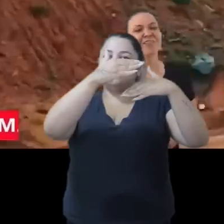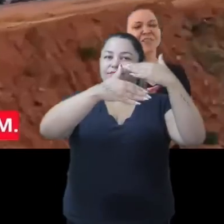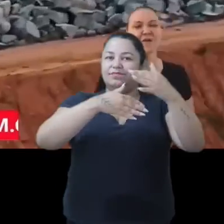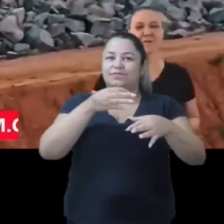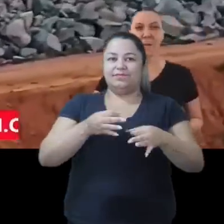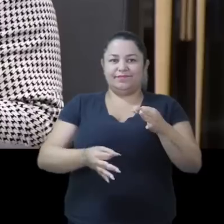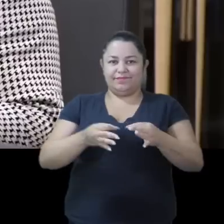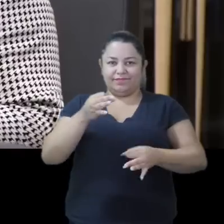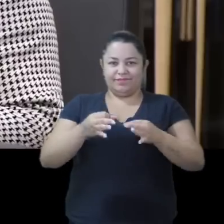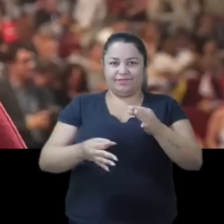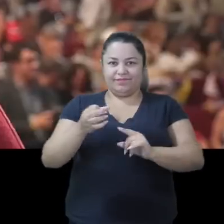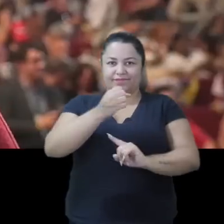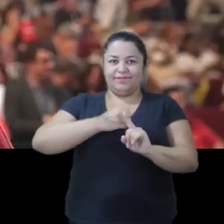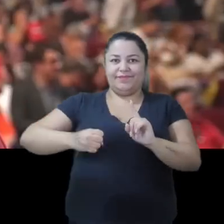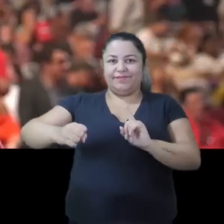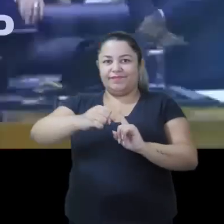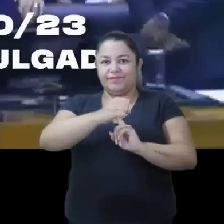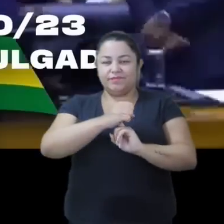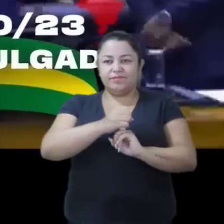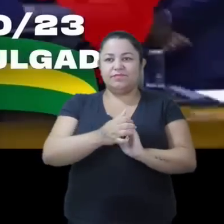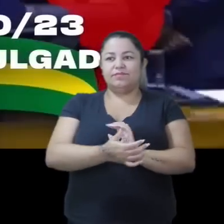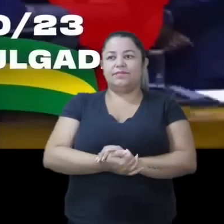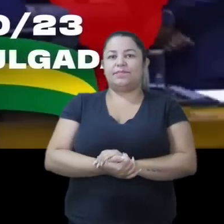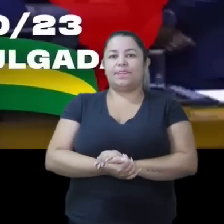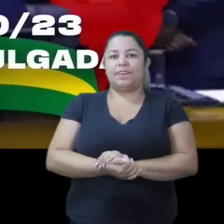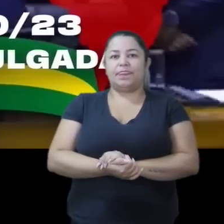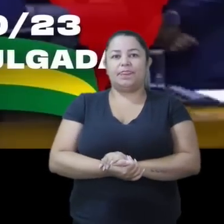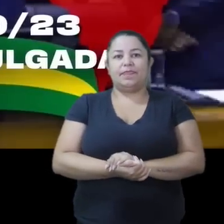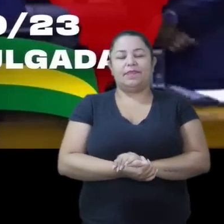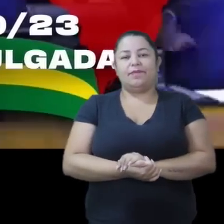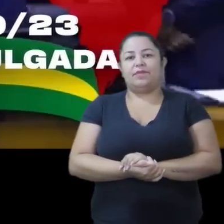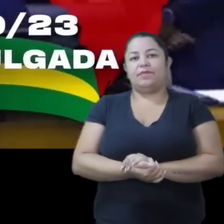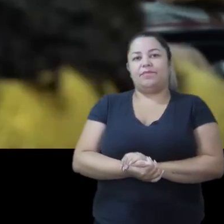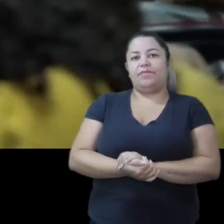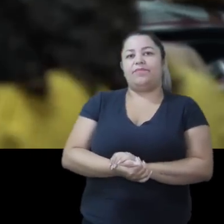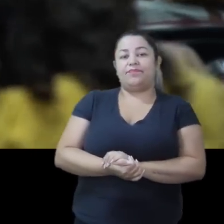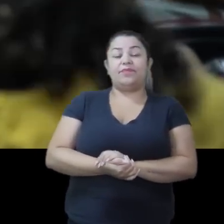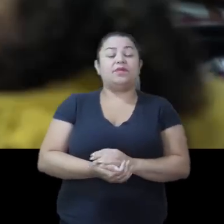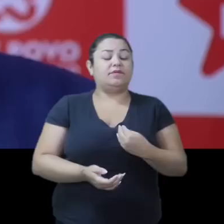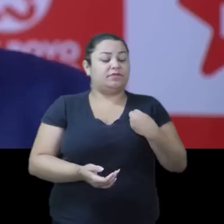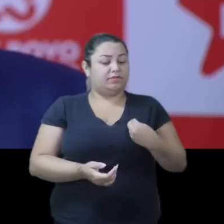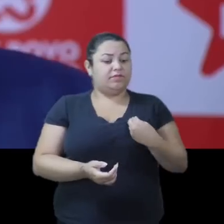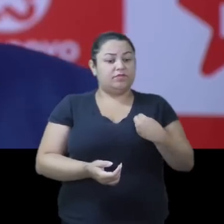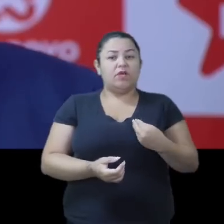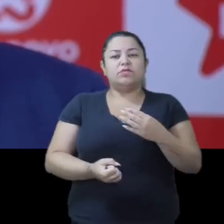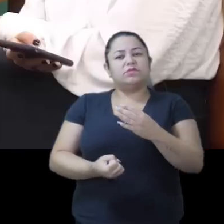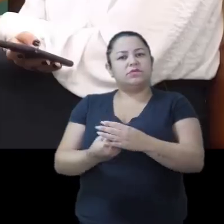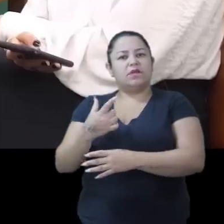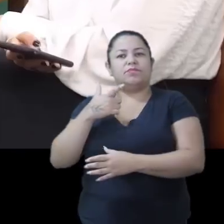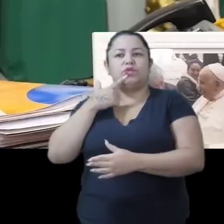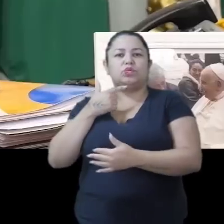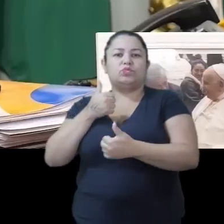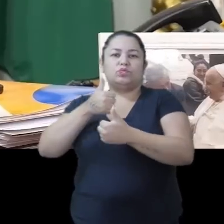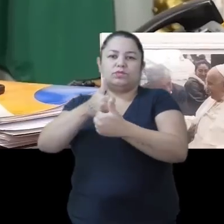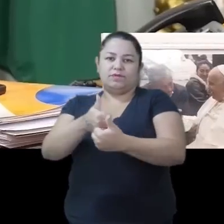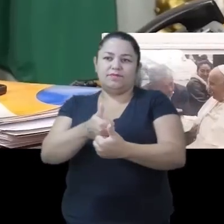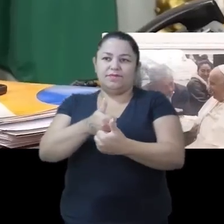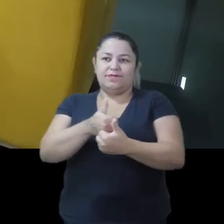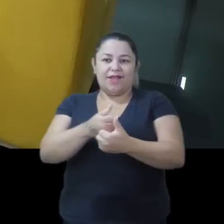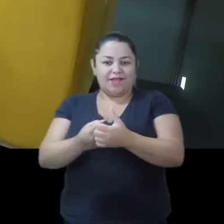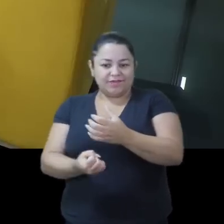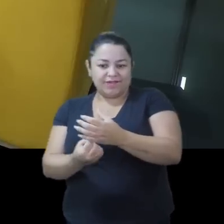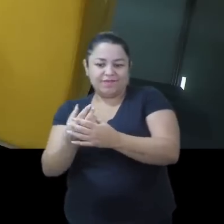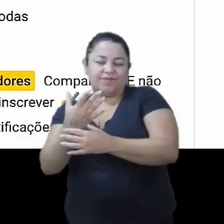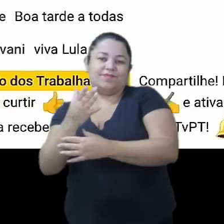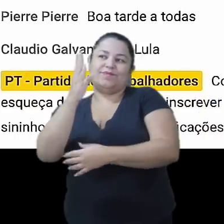desenvolvimento, sustentabilidade e justiça social. Estamos sempre nos reinventando para estar cada vez